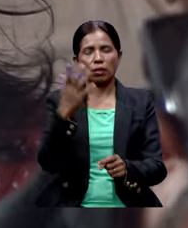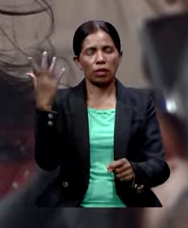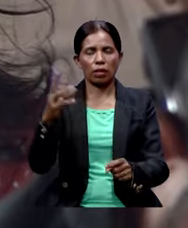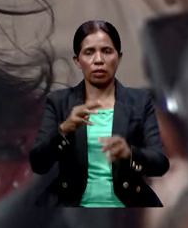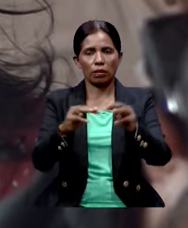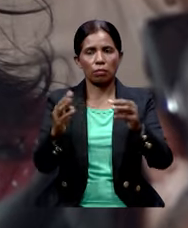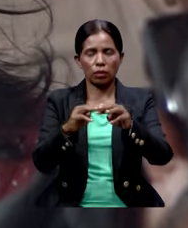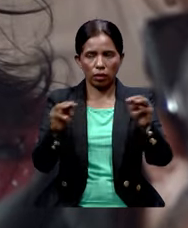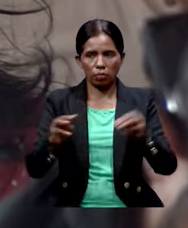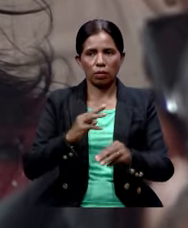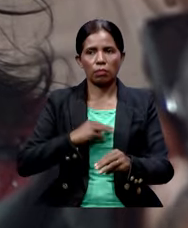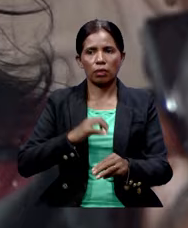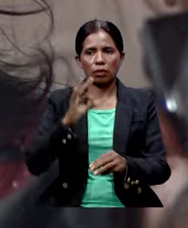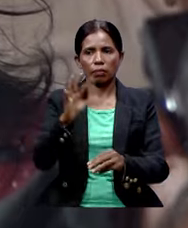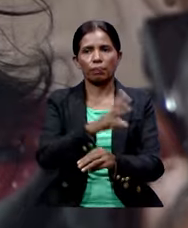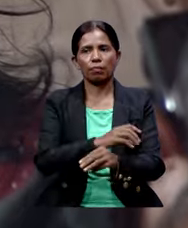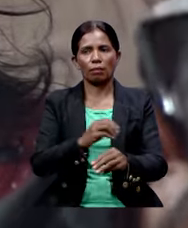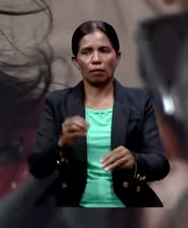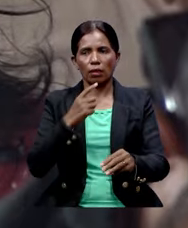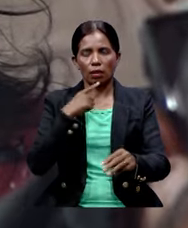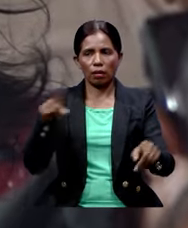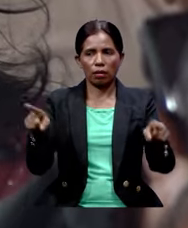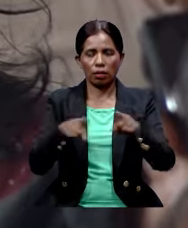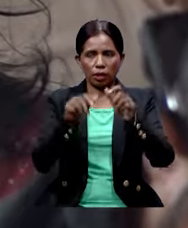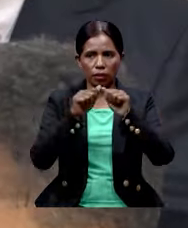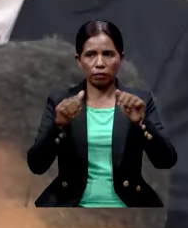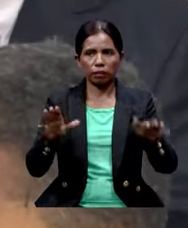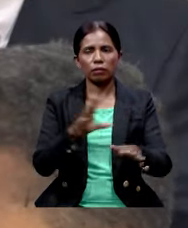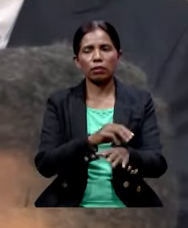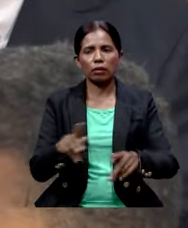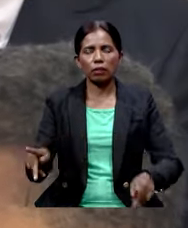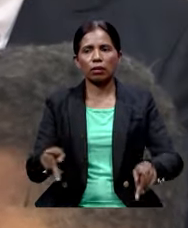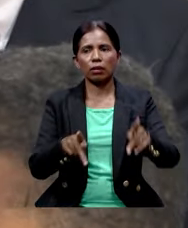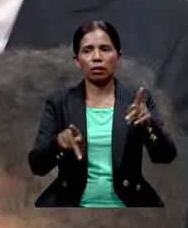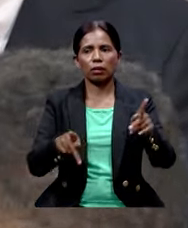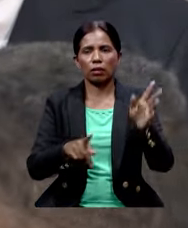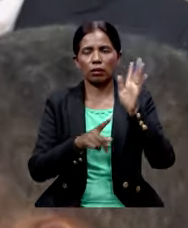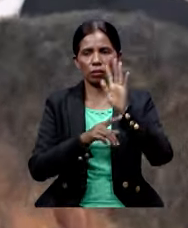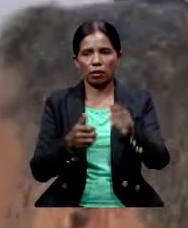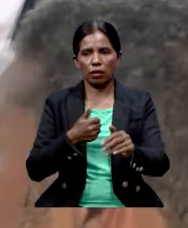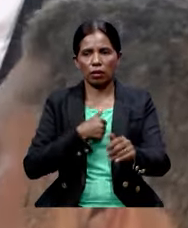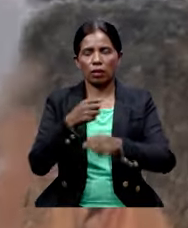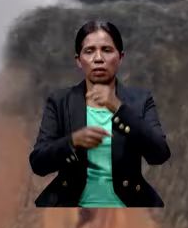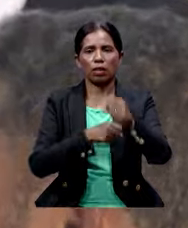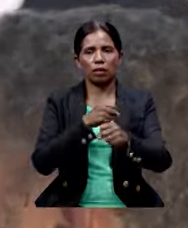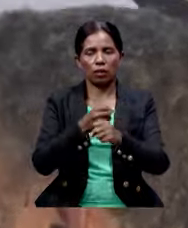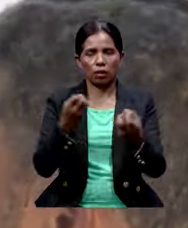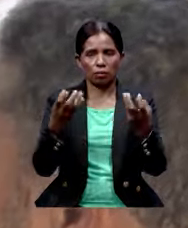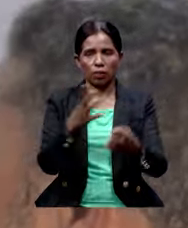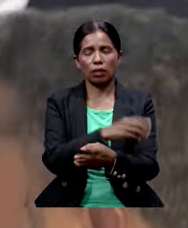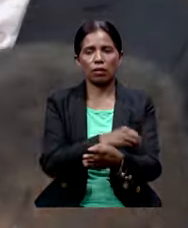Manifaia. Ali são quadros técnicos. Administração pública, neve dedica a ano durante Tinambar Nelar